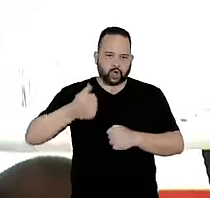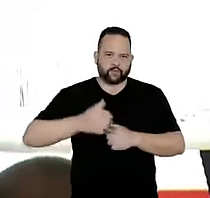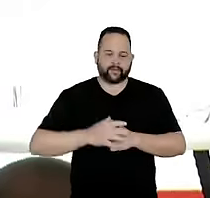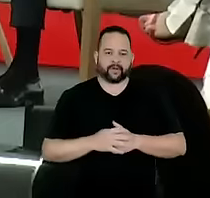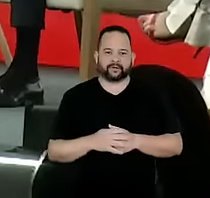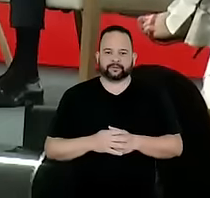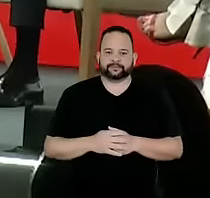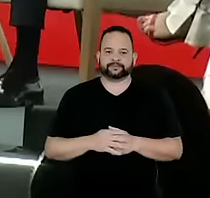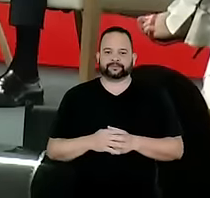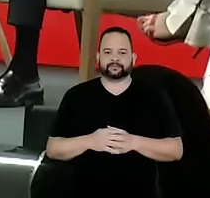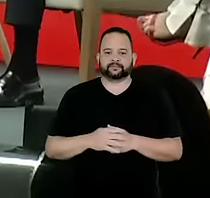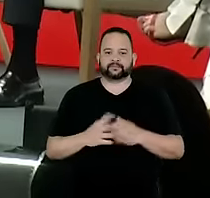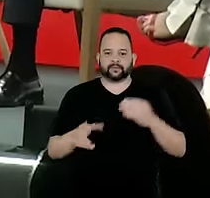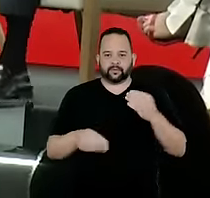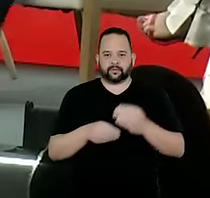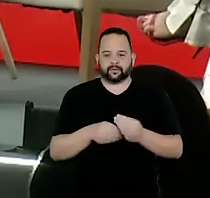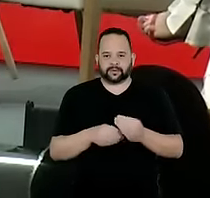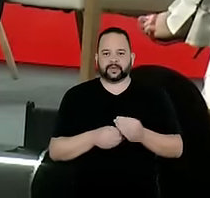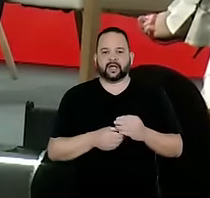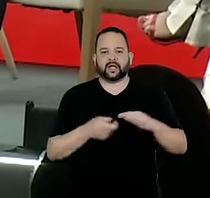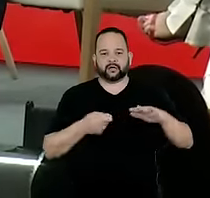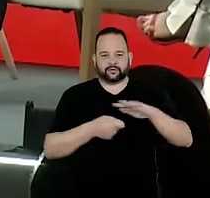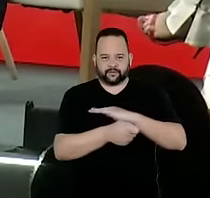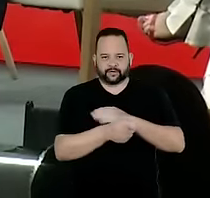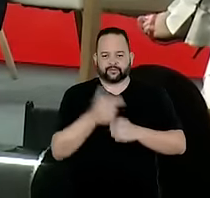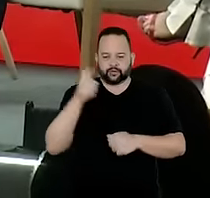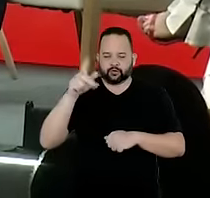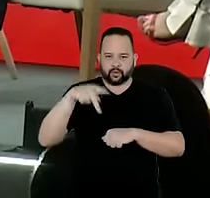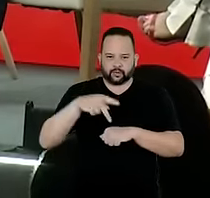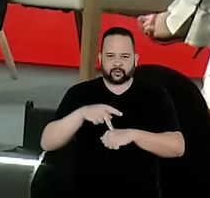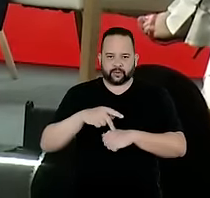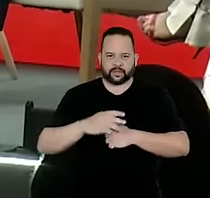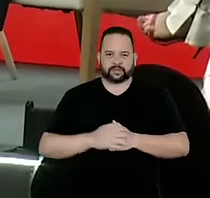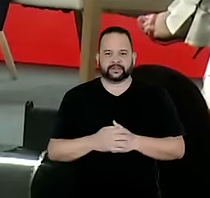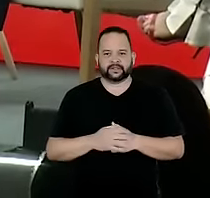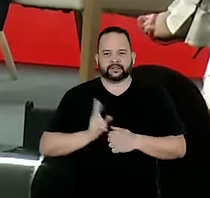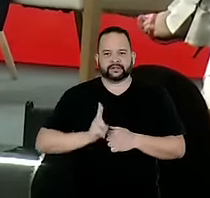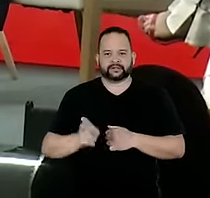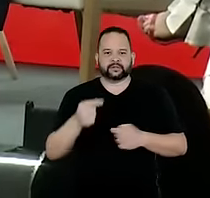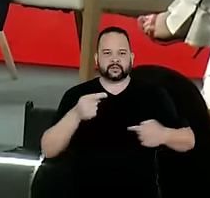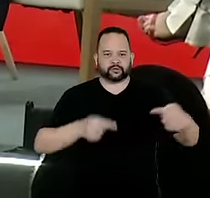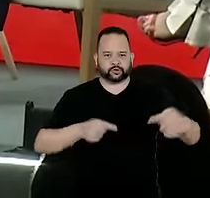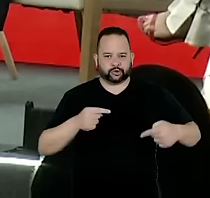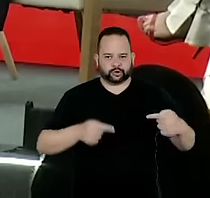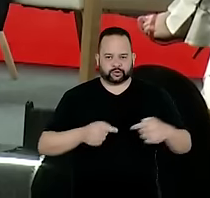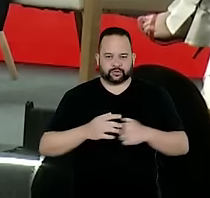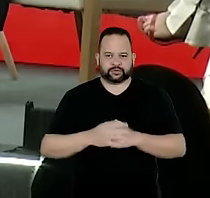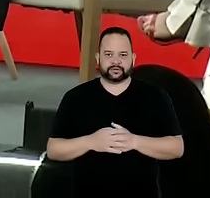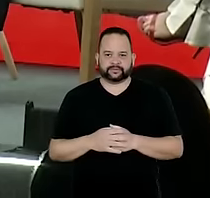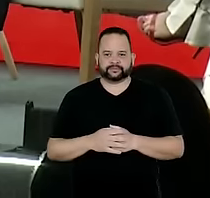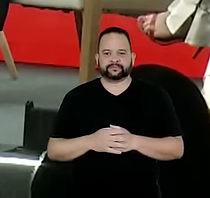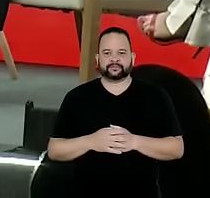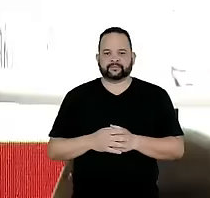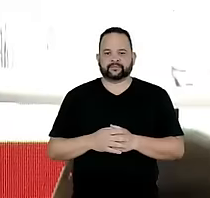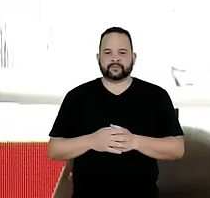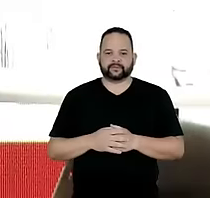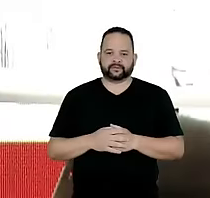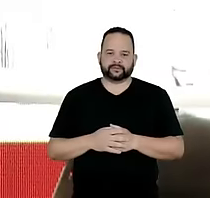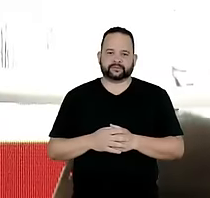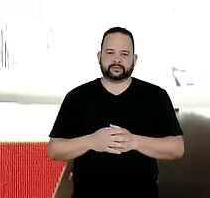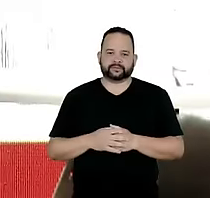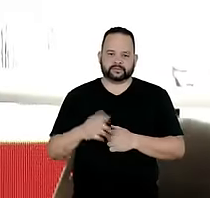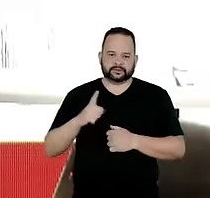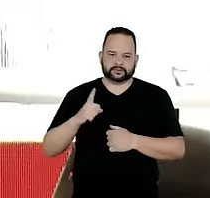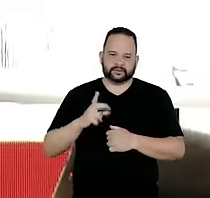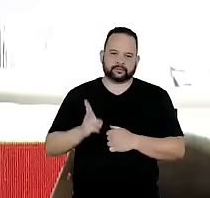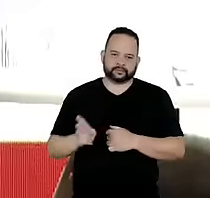acho que a gente sempre Traz esse esse tema e a diversificação a gente é muito vocal com relação à diversificação faz todo sentido em dólar ou mesmo